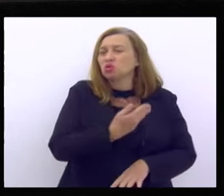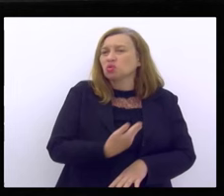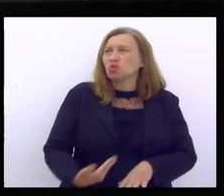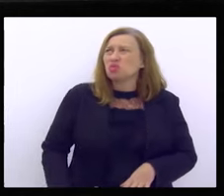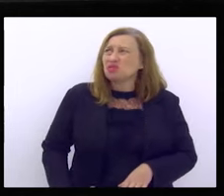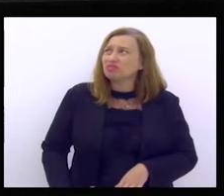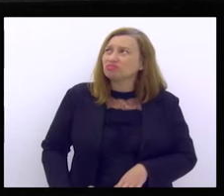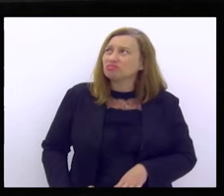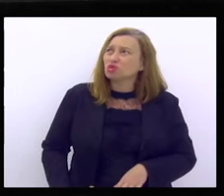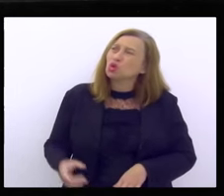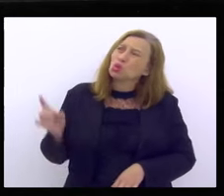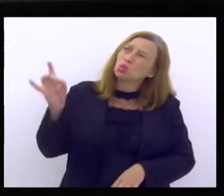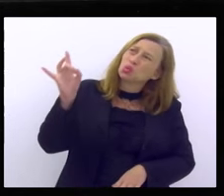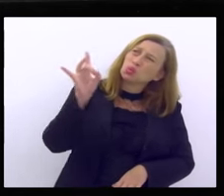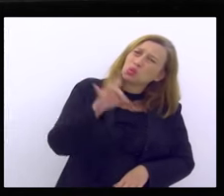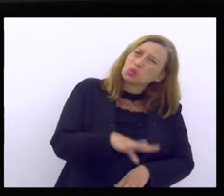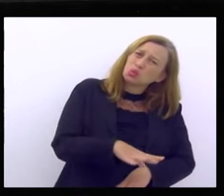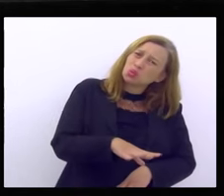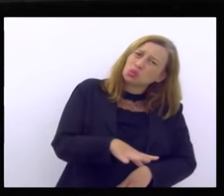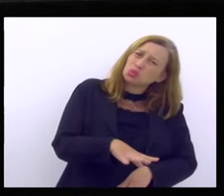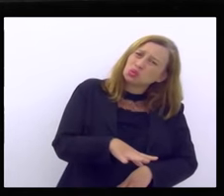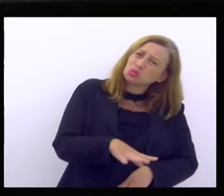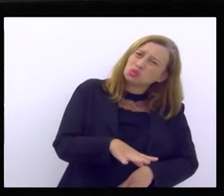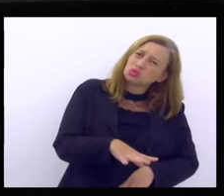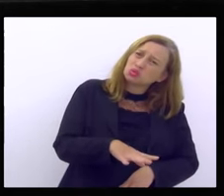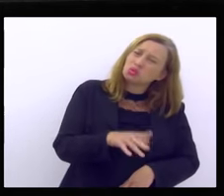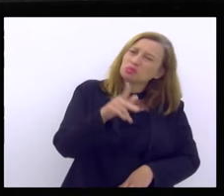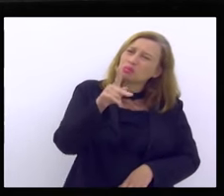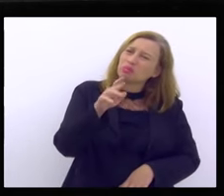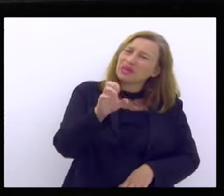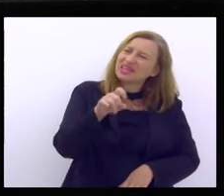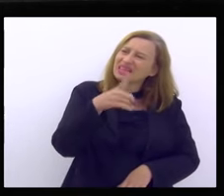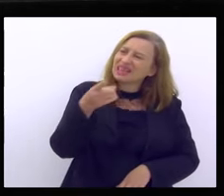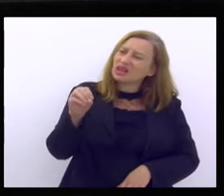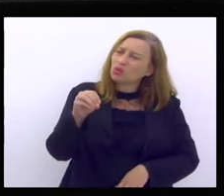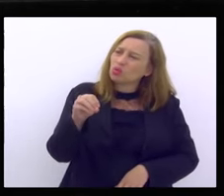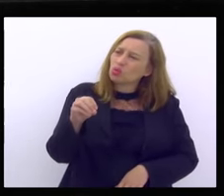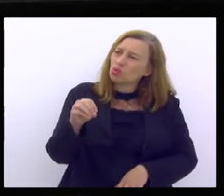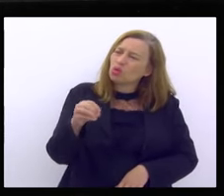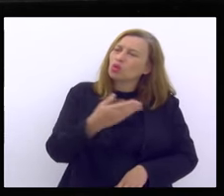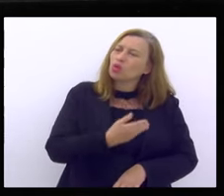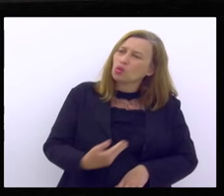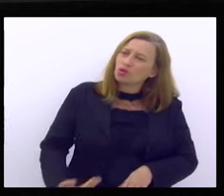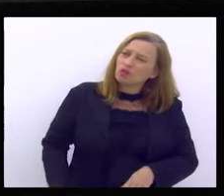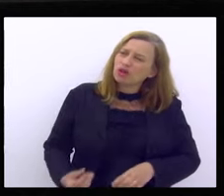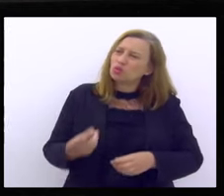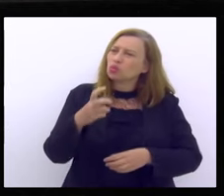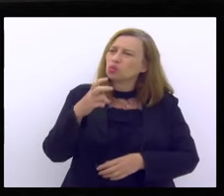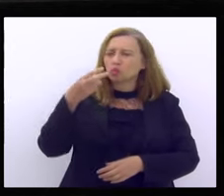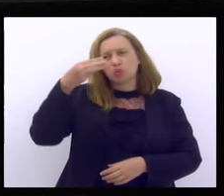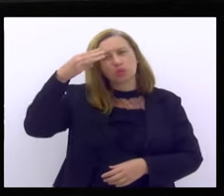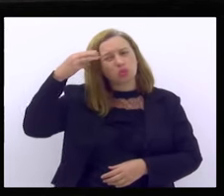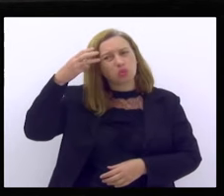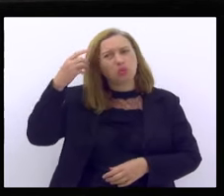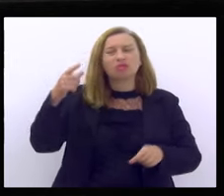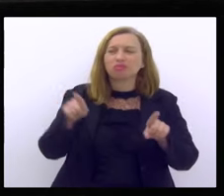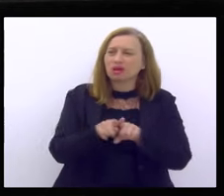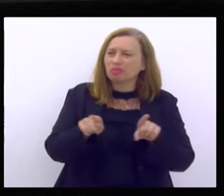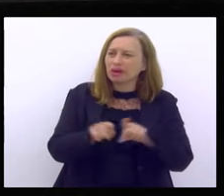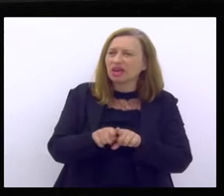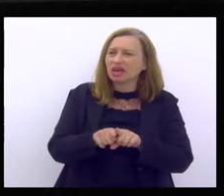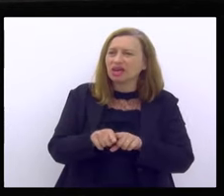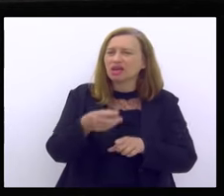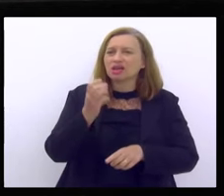aí o último decênio, que envolve o governo de Pezão, que envolve o governo de Wilson Witzel e envolve Cláudio Castro,